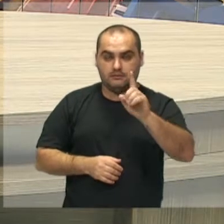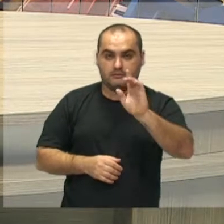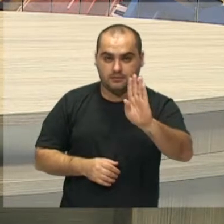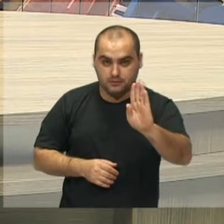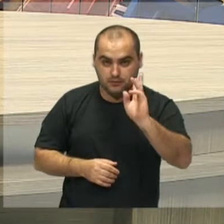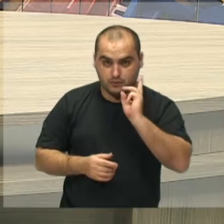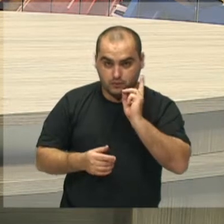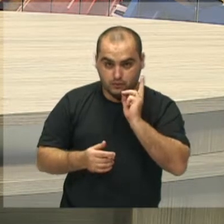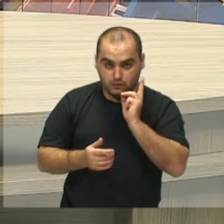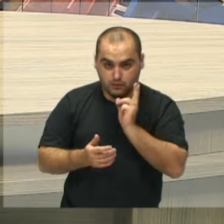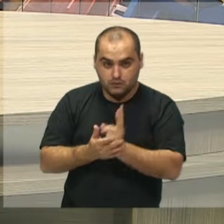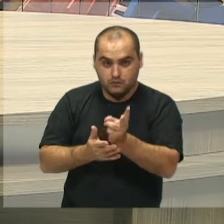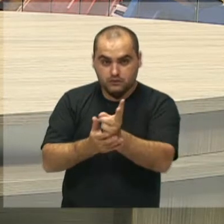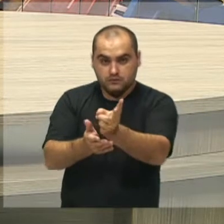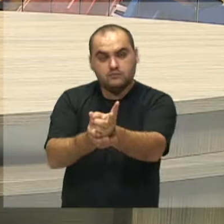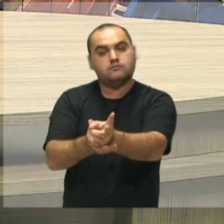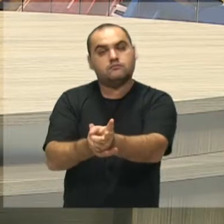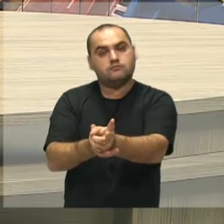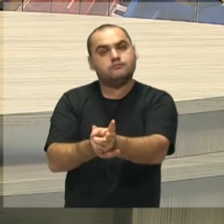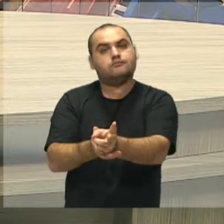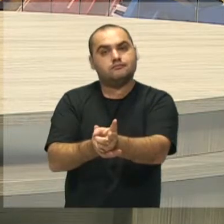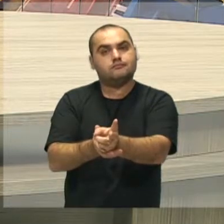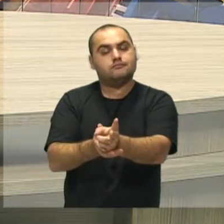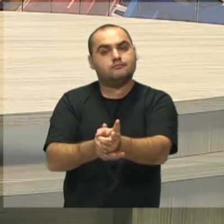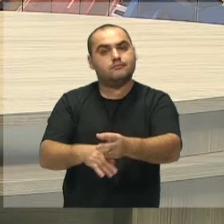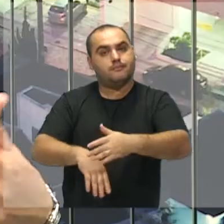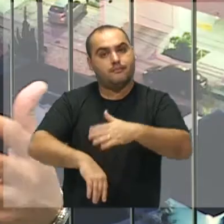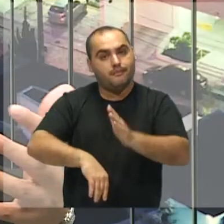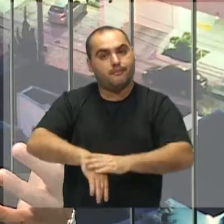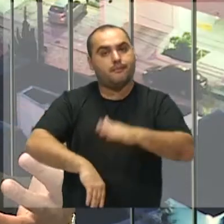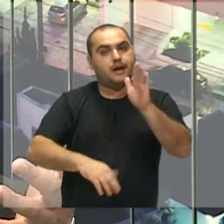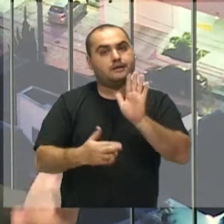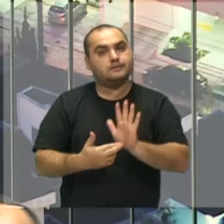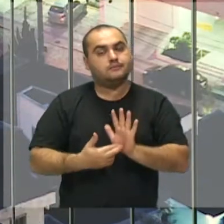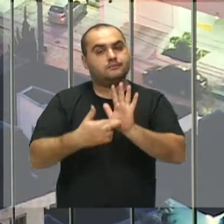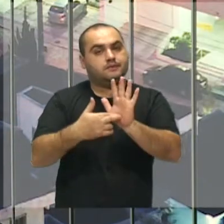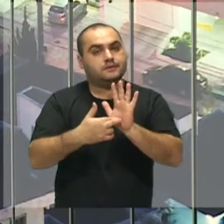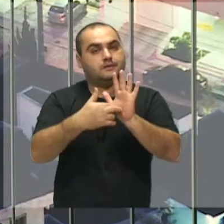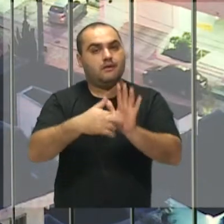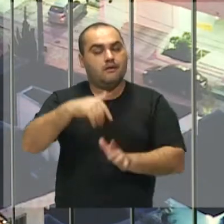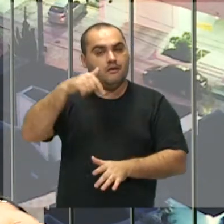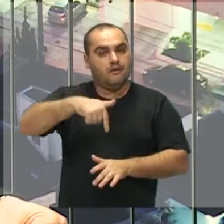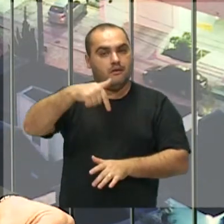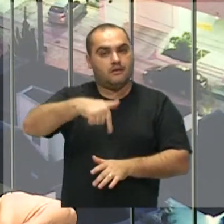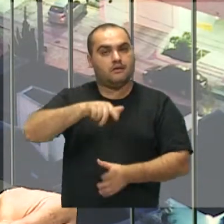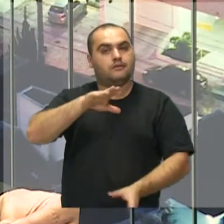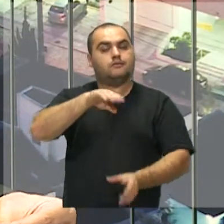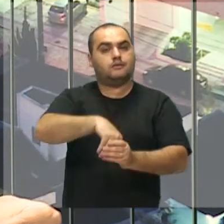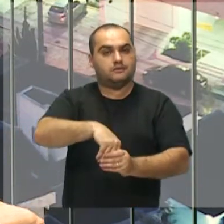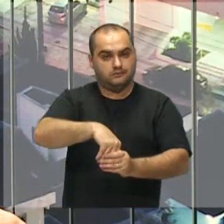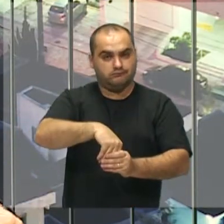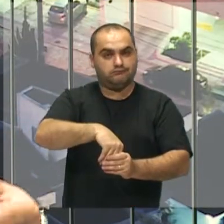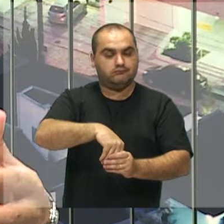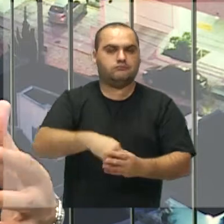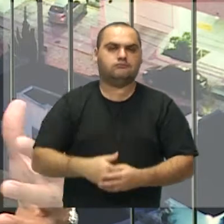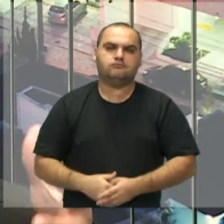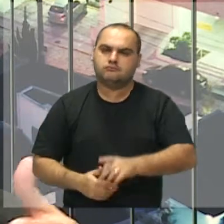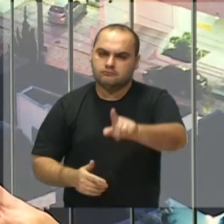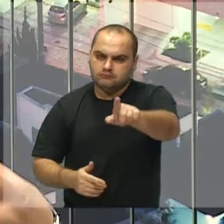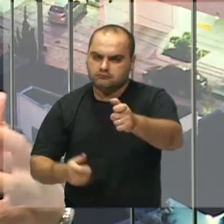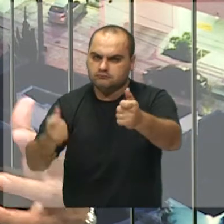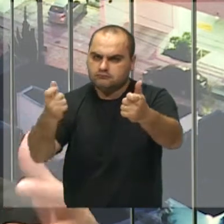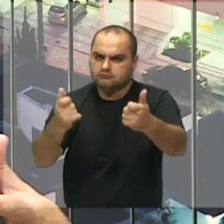continua, pelo menos assim, com a maior representatividade aqui dentro. Como é que o senhor avalia